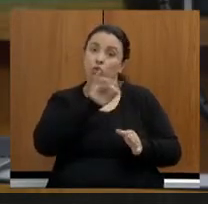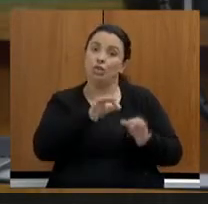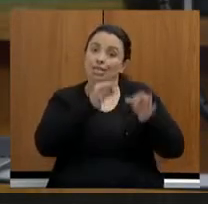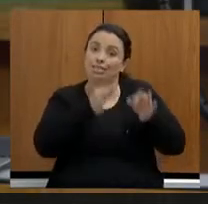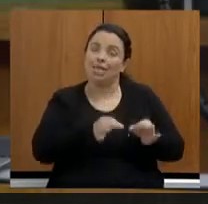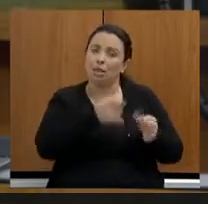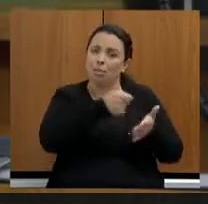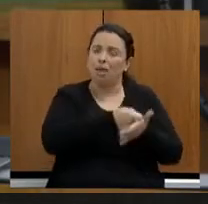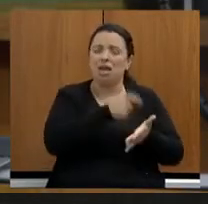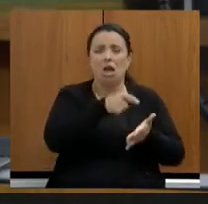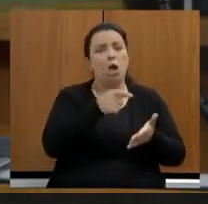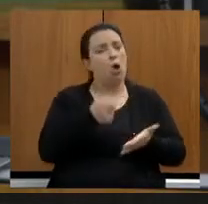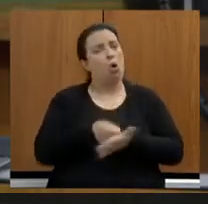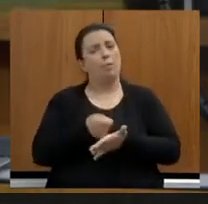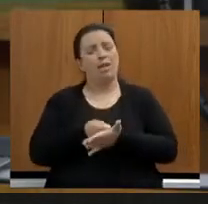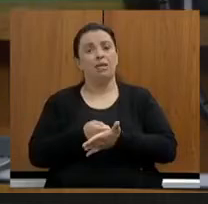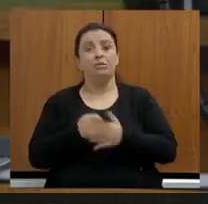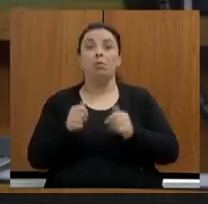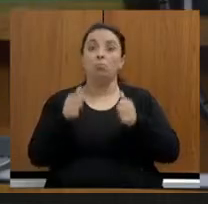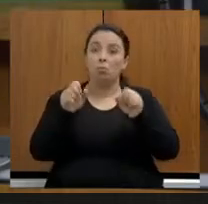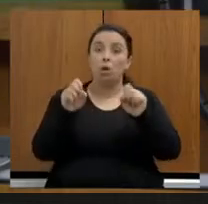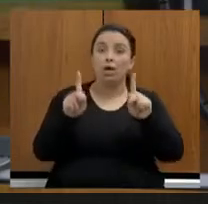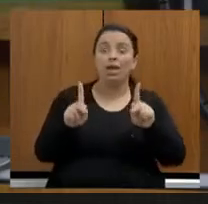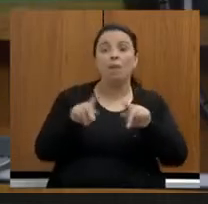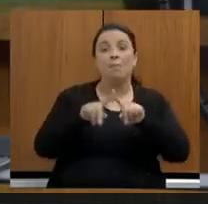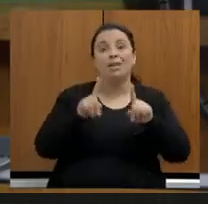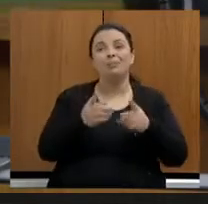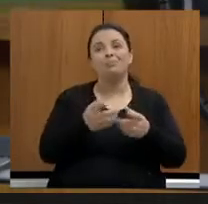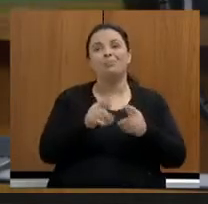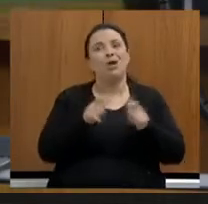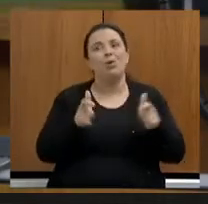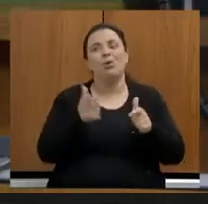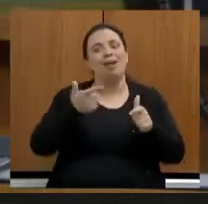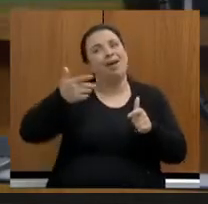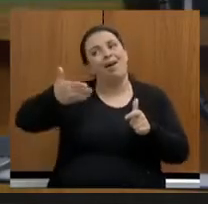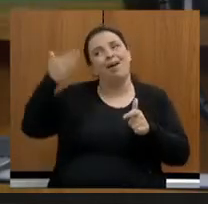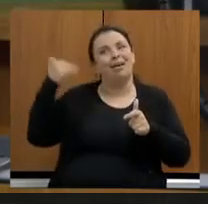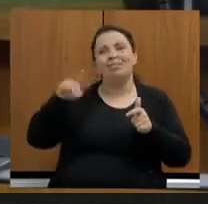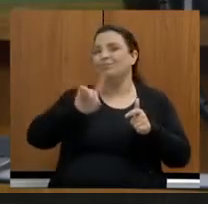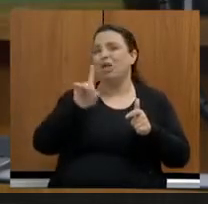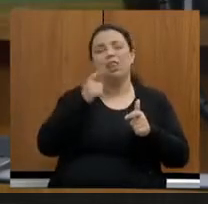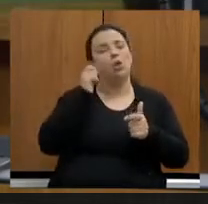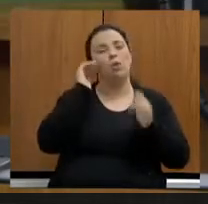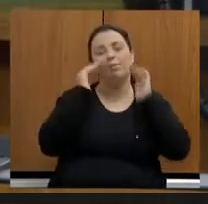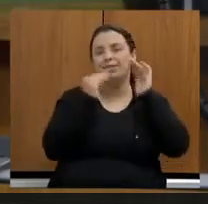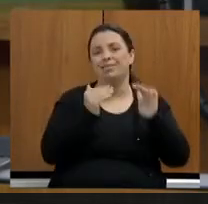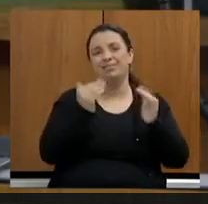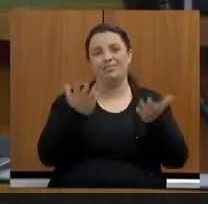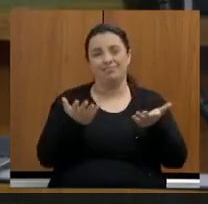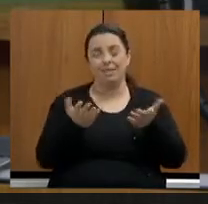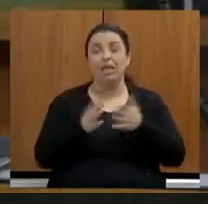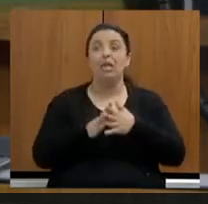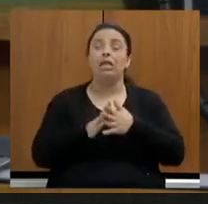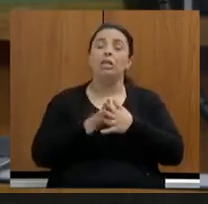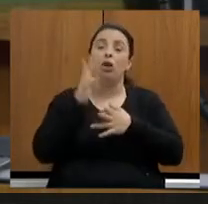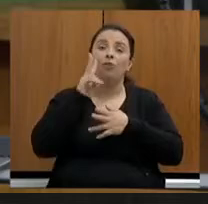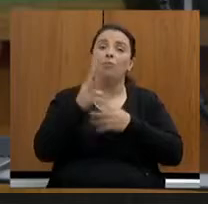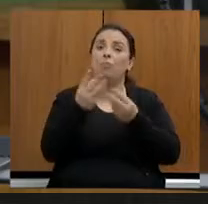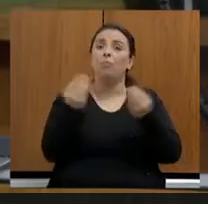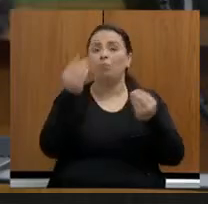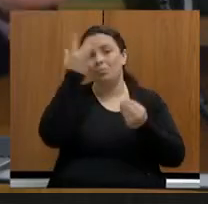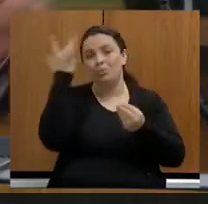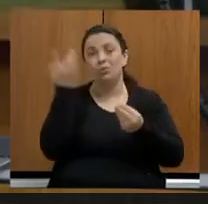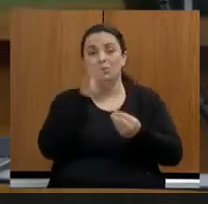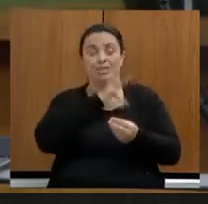o que a gente vê lá na lá no interior toda hora que você anda é a satisfação das pessoas por estar recebendo um